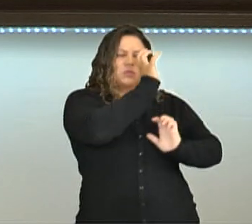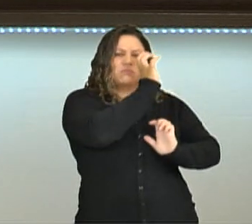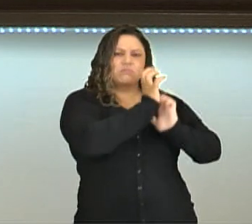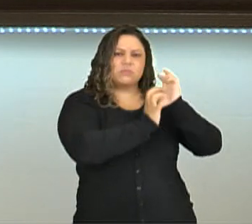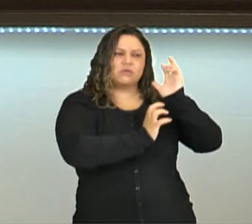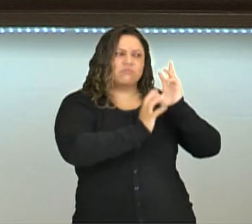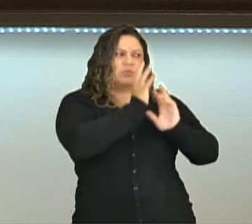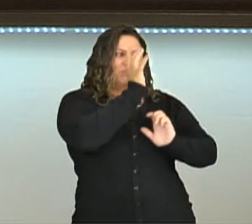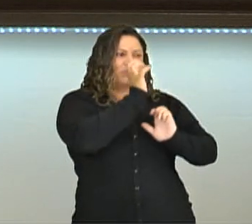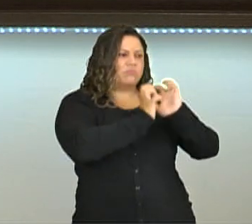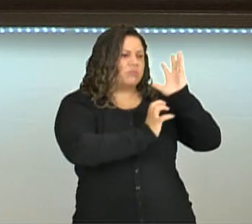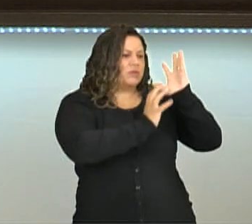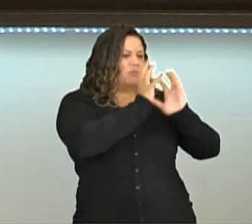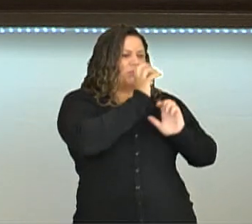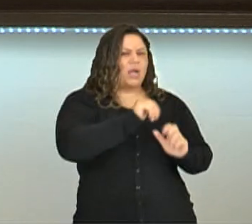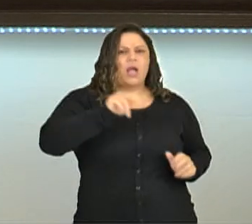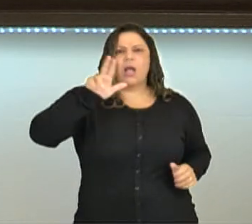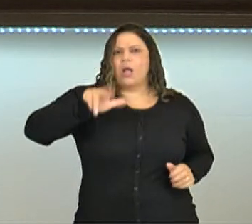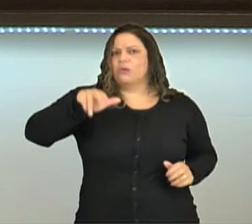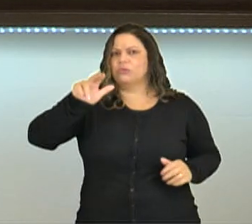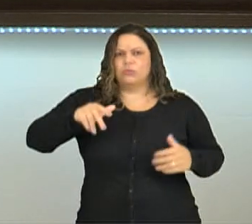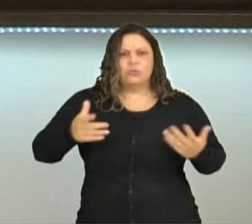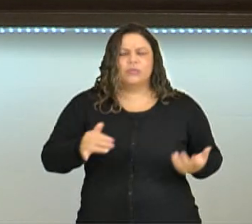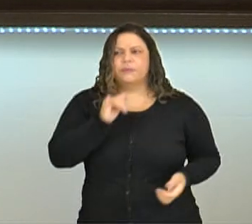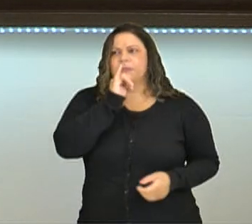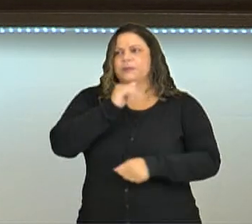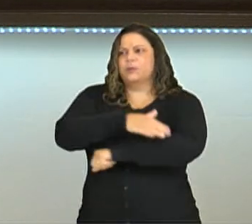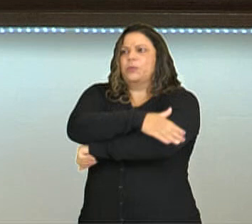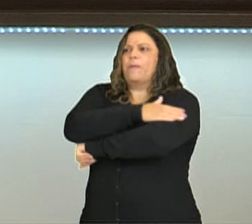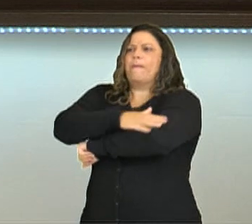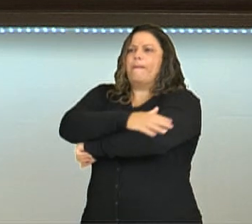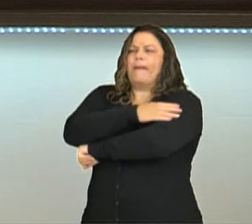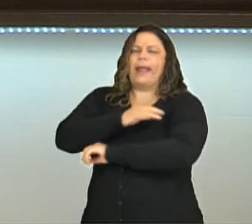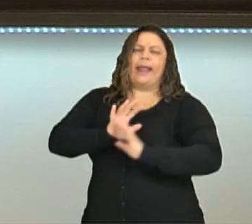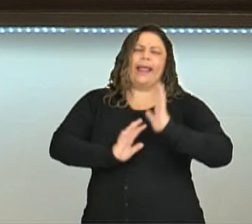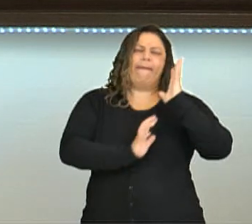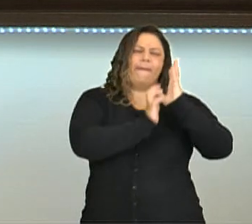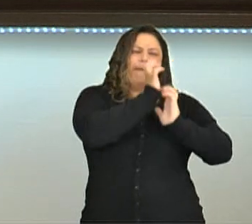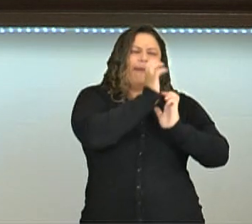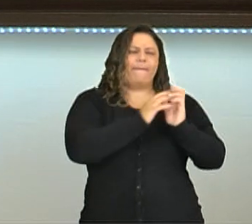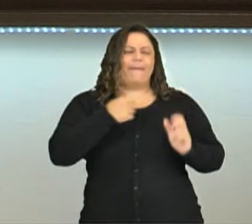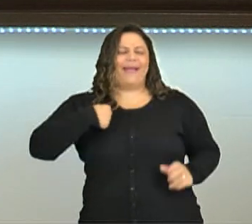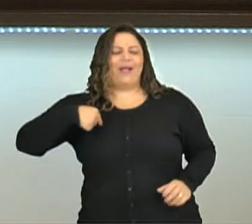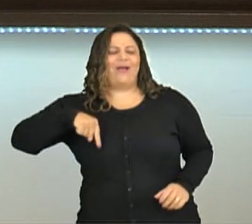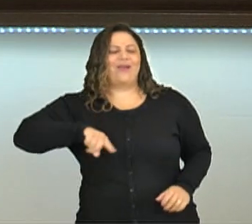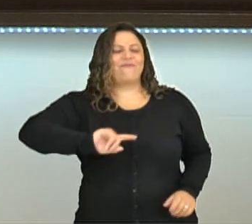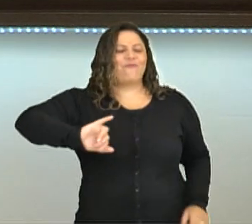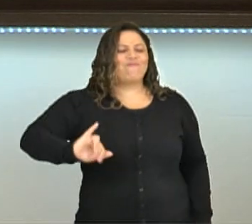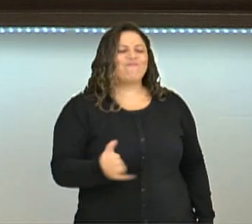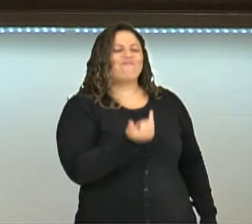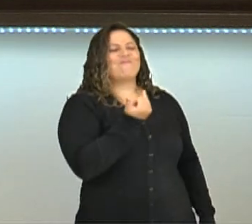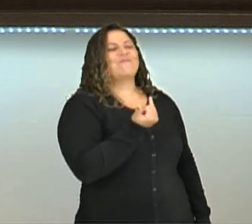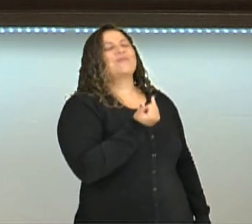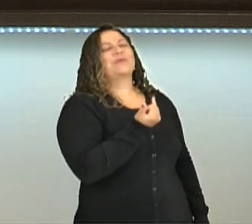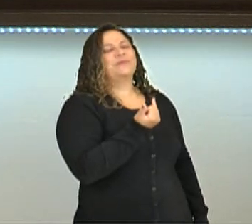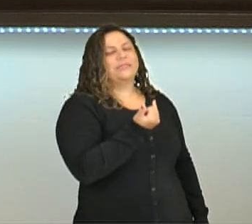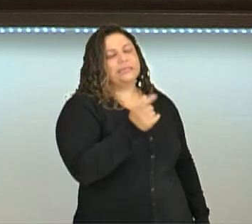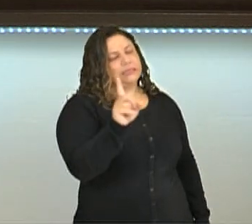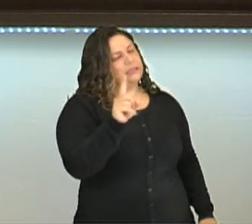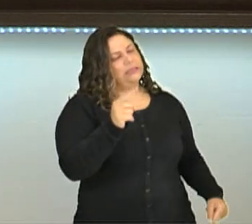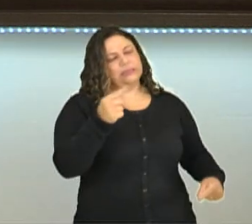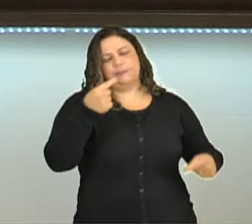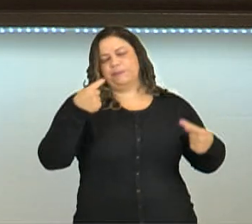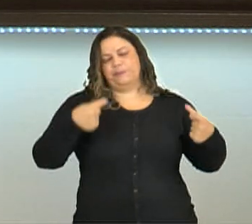capoeira, aí estou um dia lá no parque, acontece uma briga e eu vou utilizar esses golpes que eu aprendi nessa briga. Não, isso é totalmente